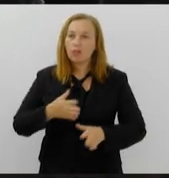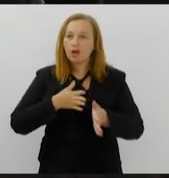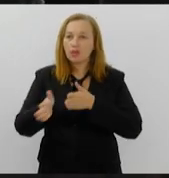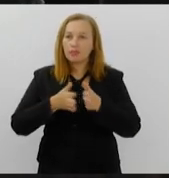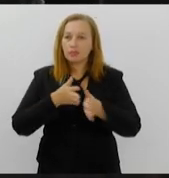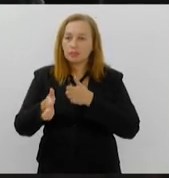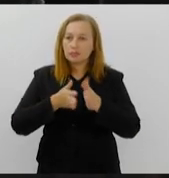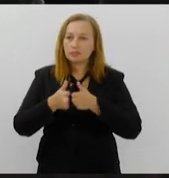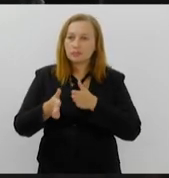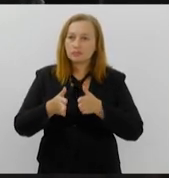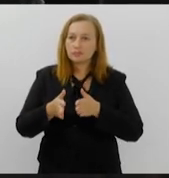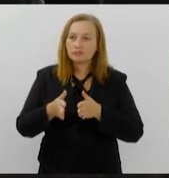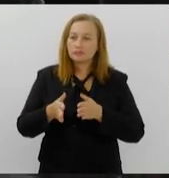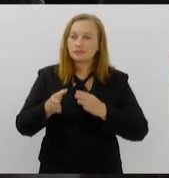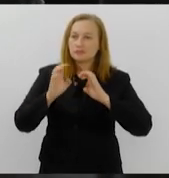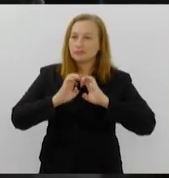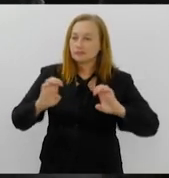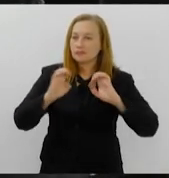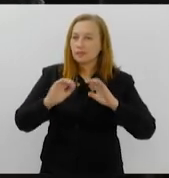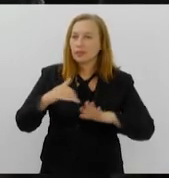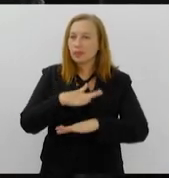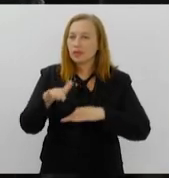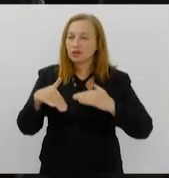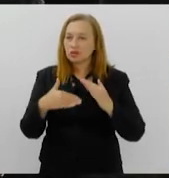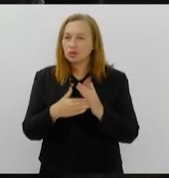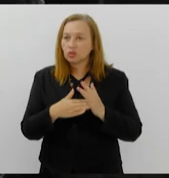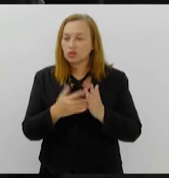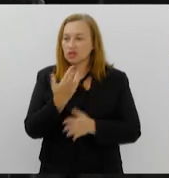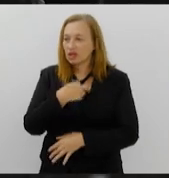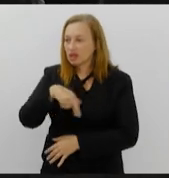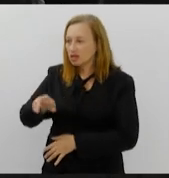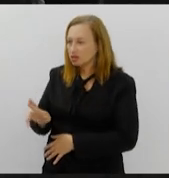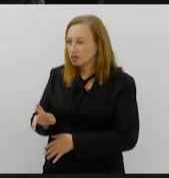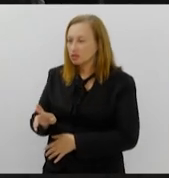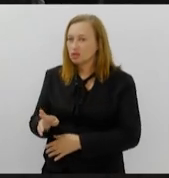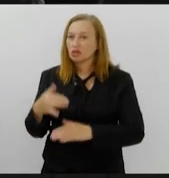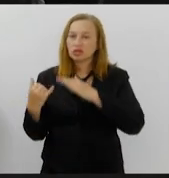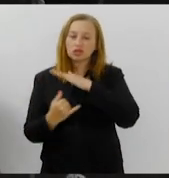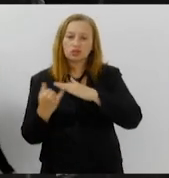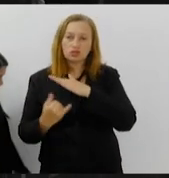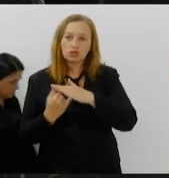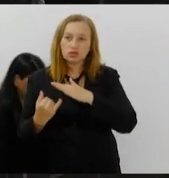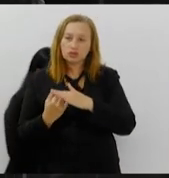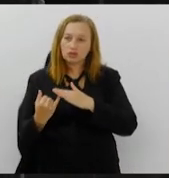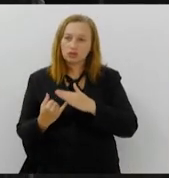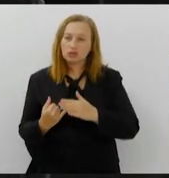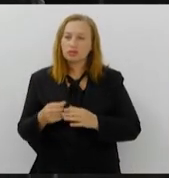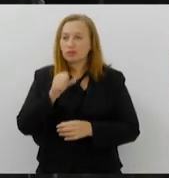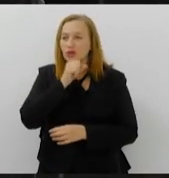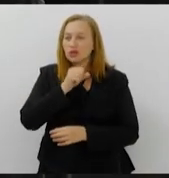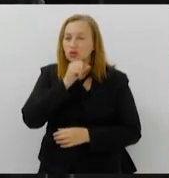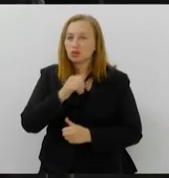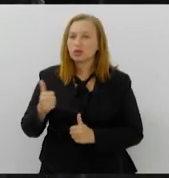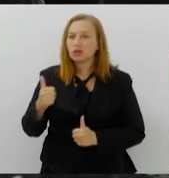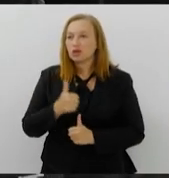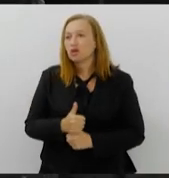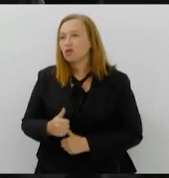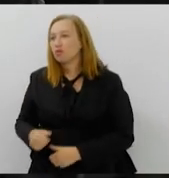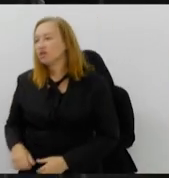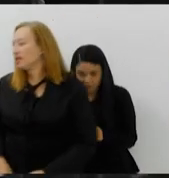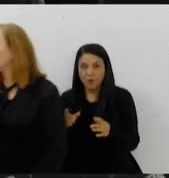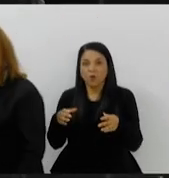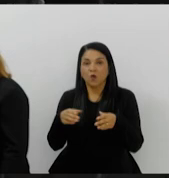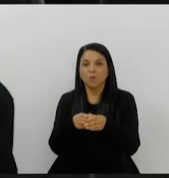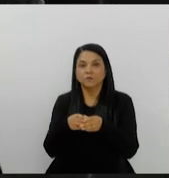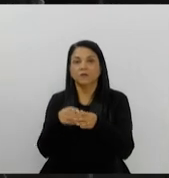dos religiosos de todas as confissões às instituições de longa permanência para idosos e à comunidade terapêutica